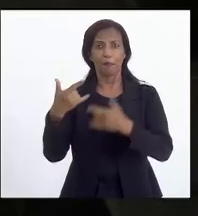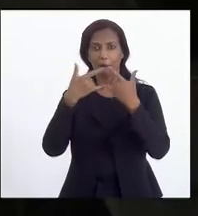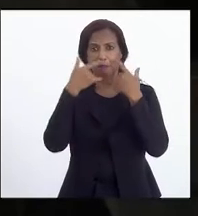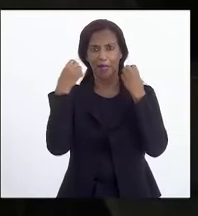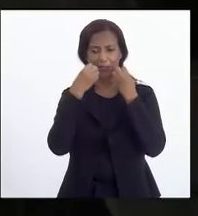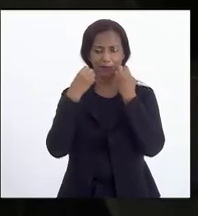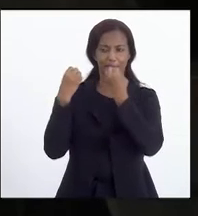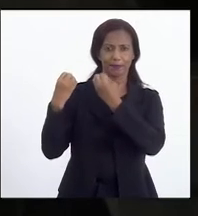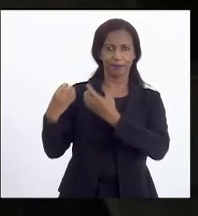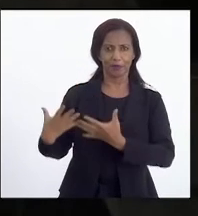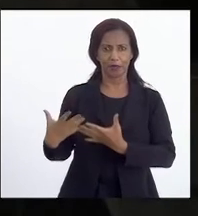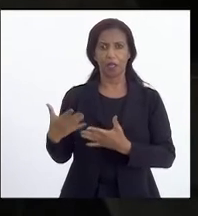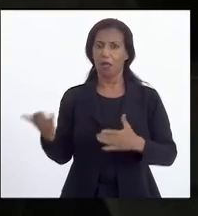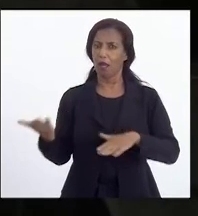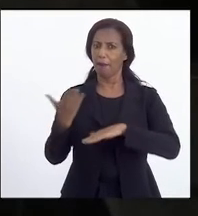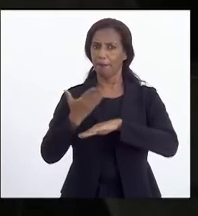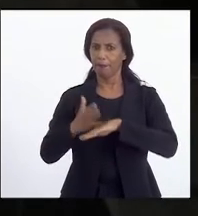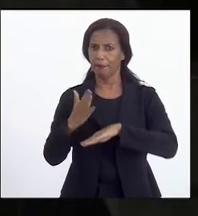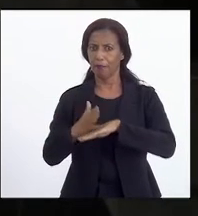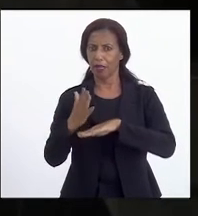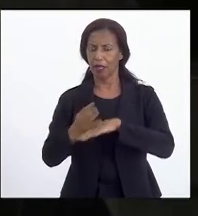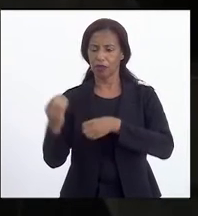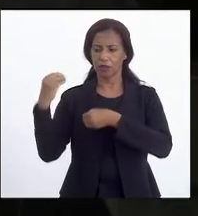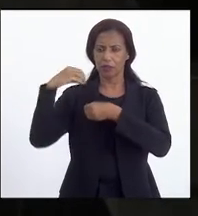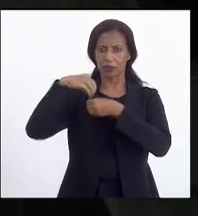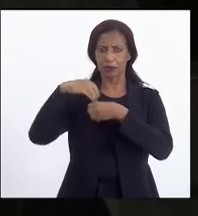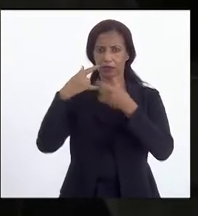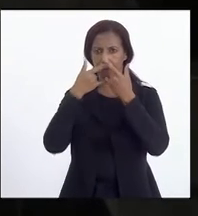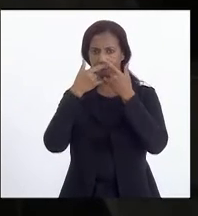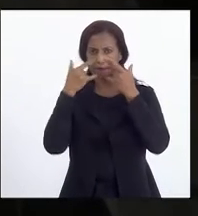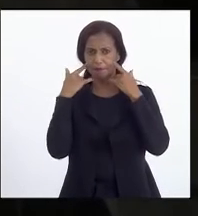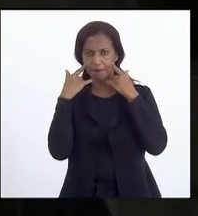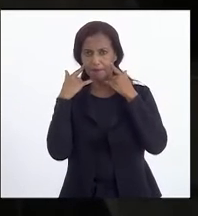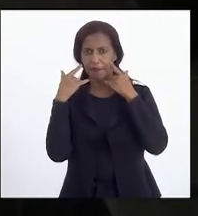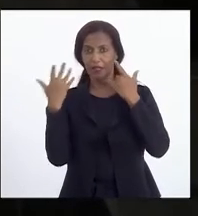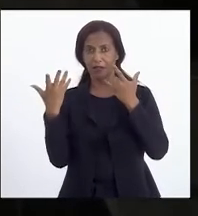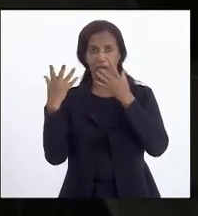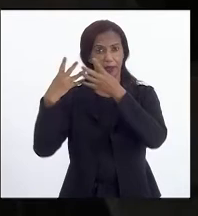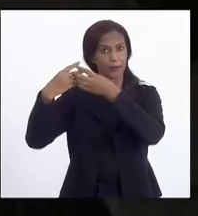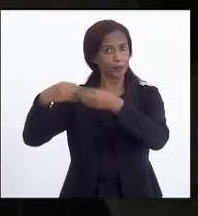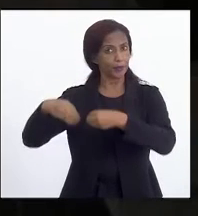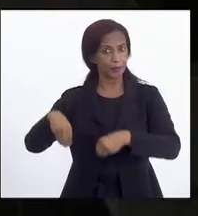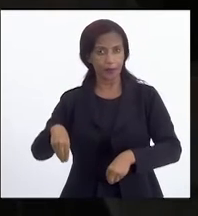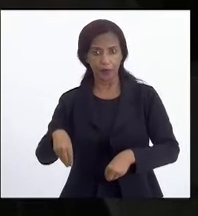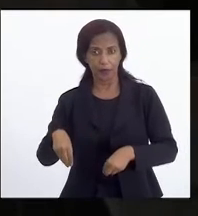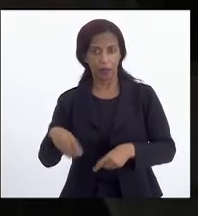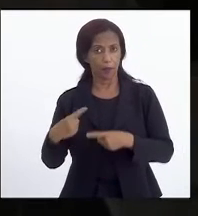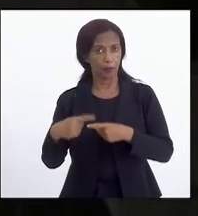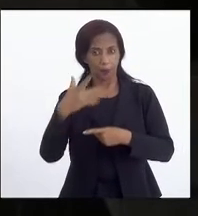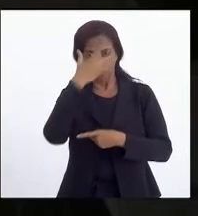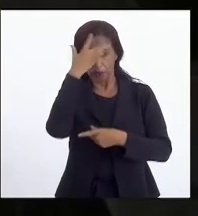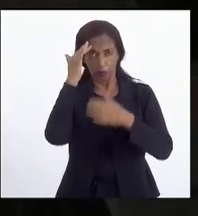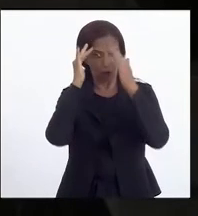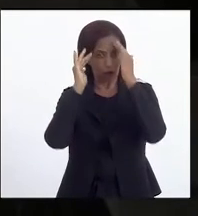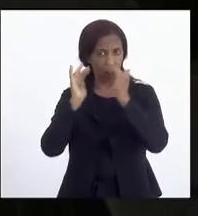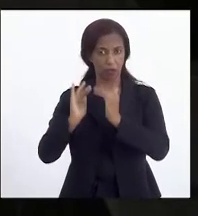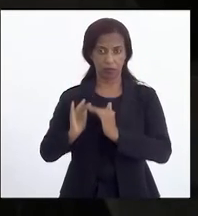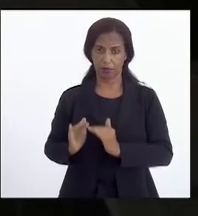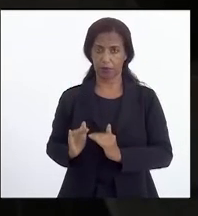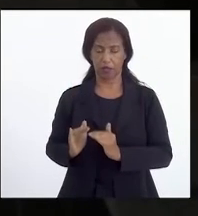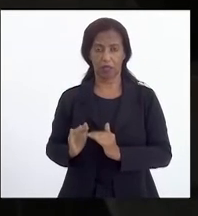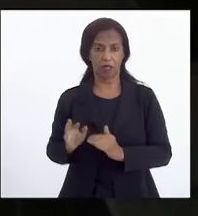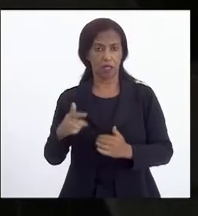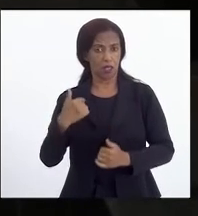de usar a máscara de ambiente fechado irá derreter bom então eu sou